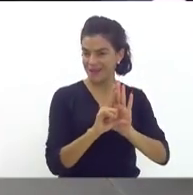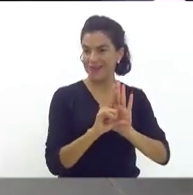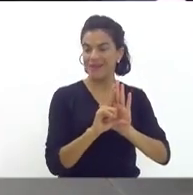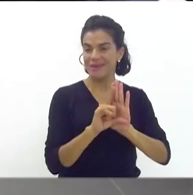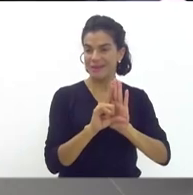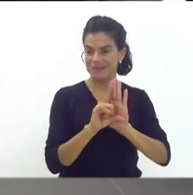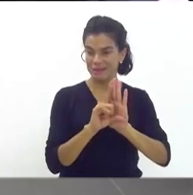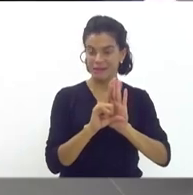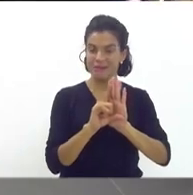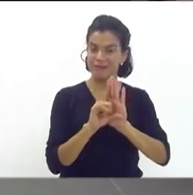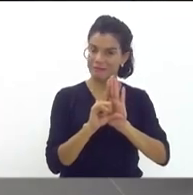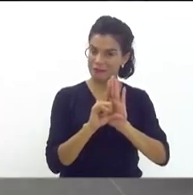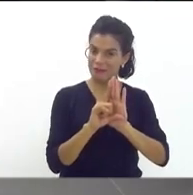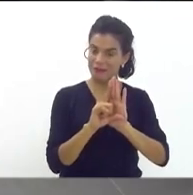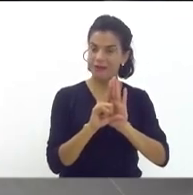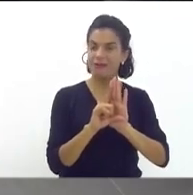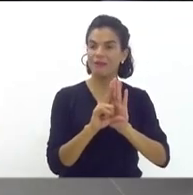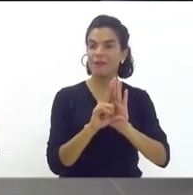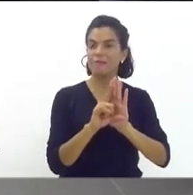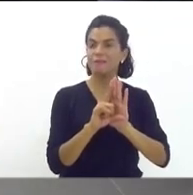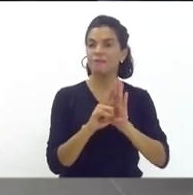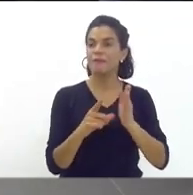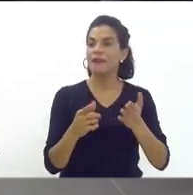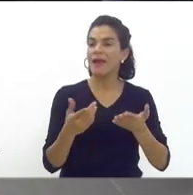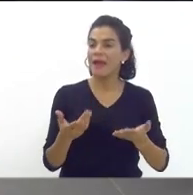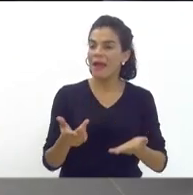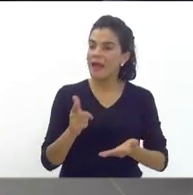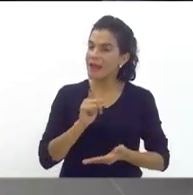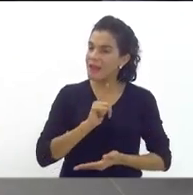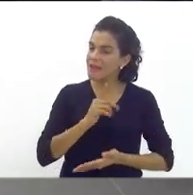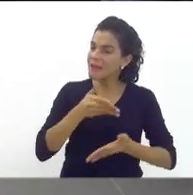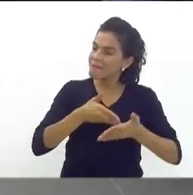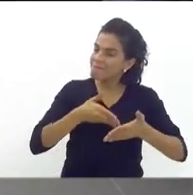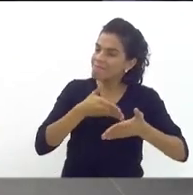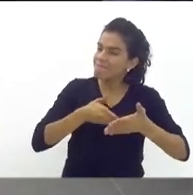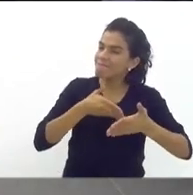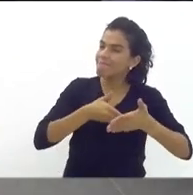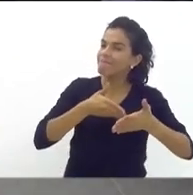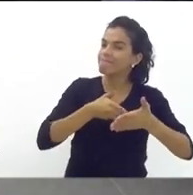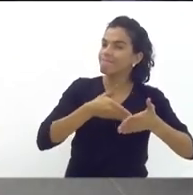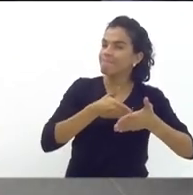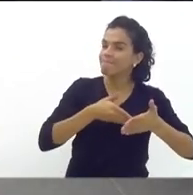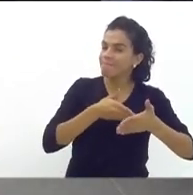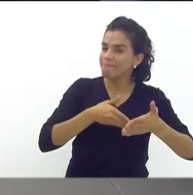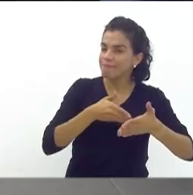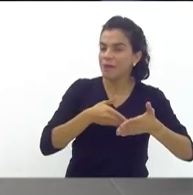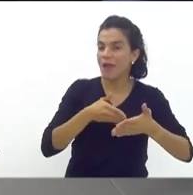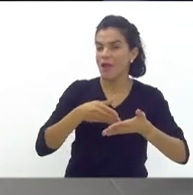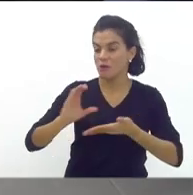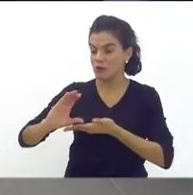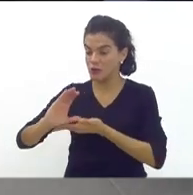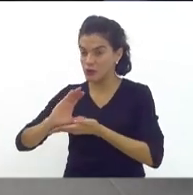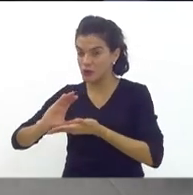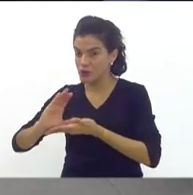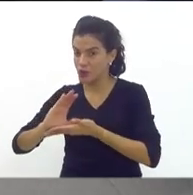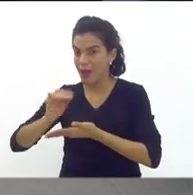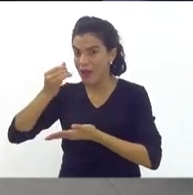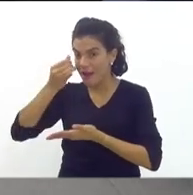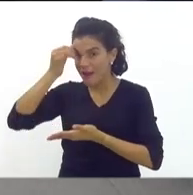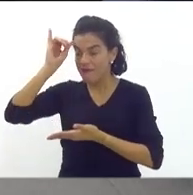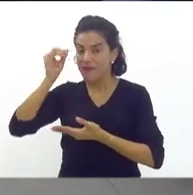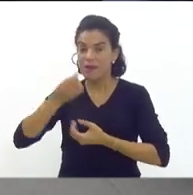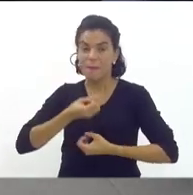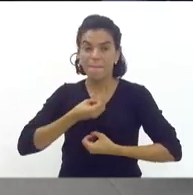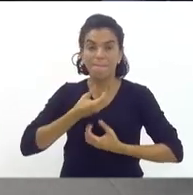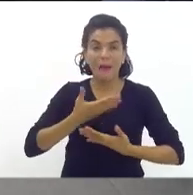rege agência reguladora ela ela tem um impedimento para que os conselheiros evitem se manifestar